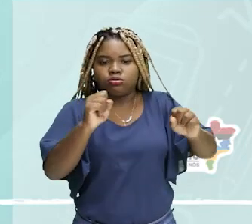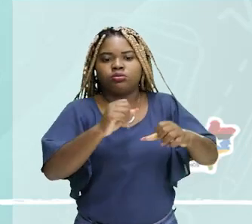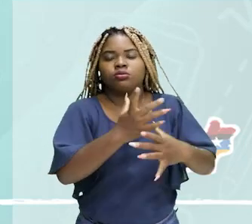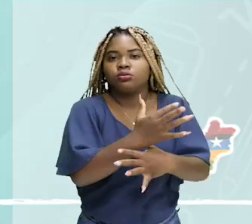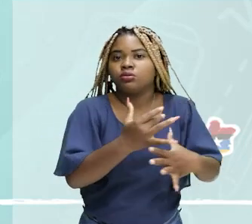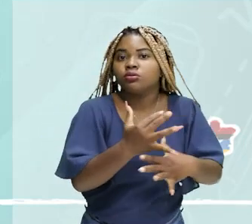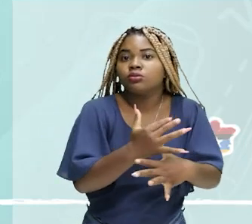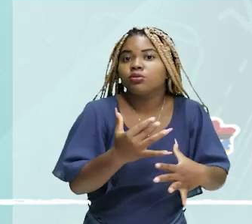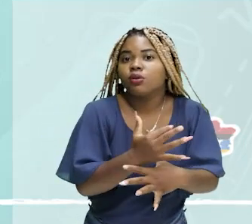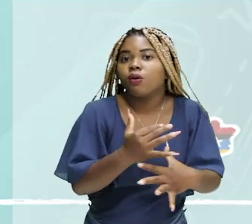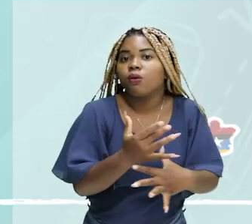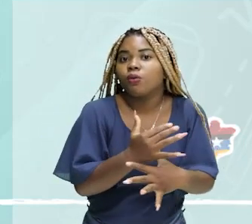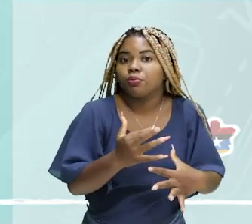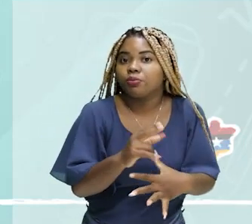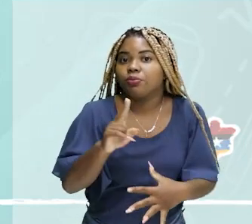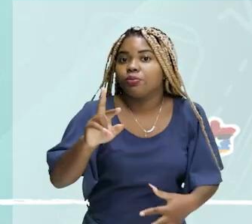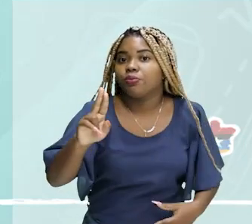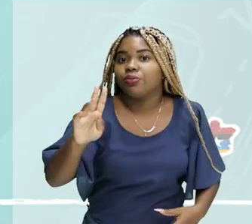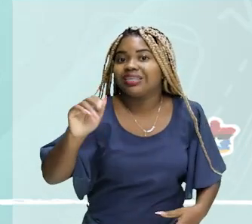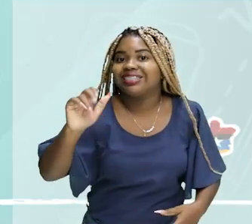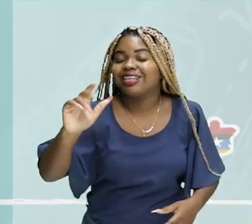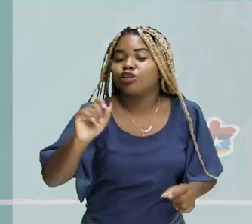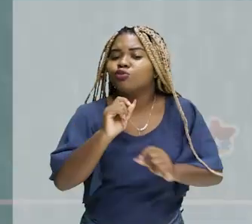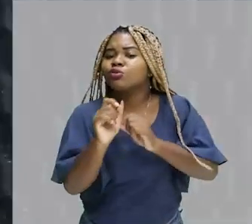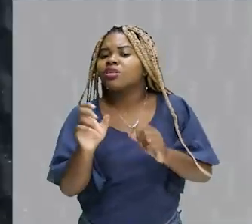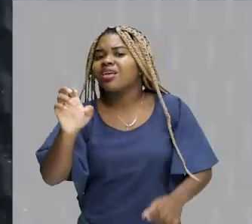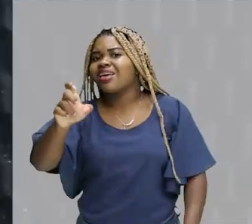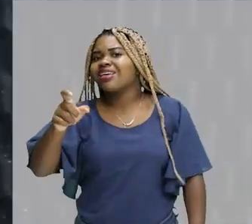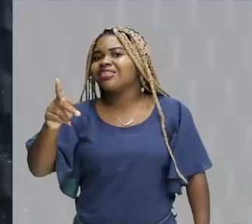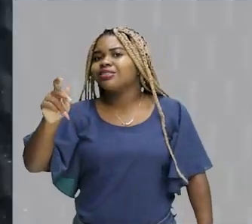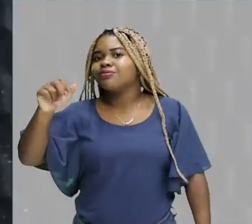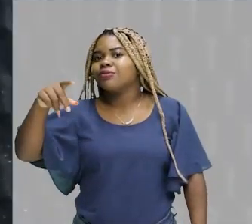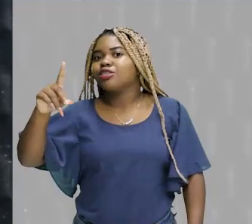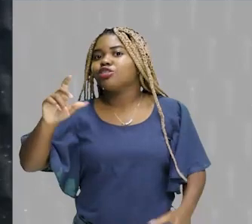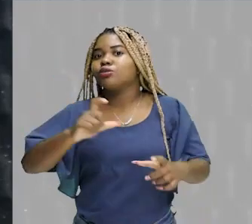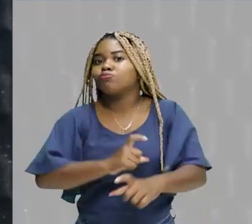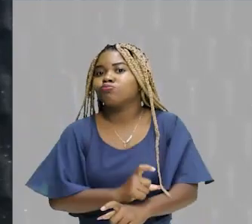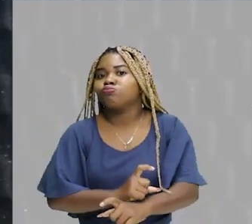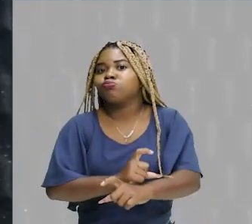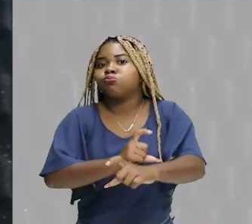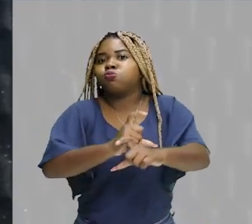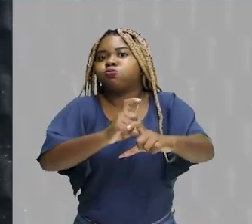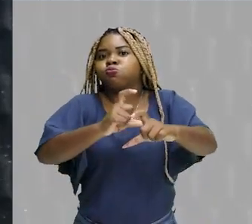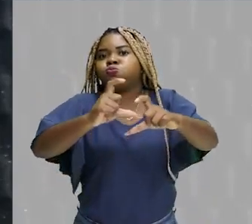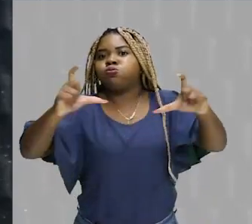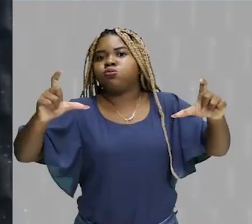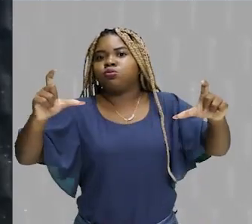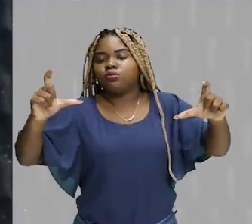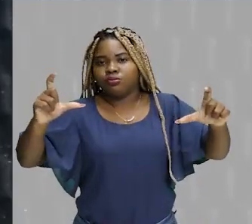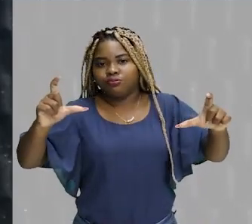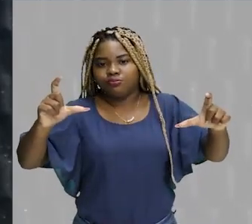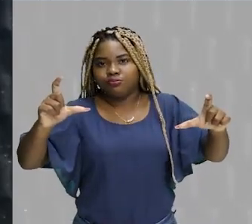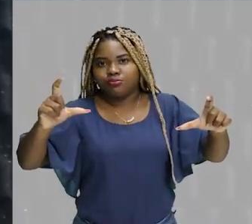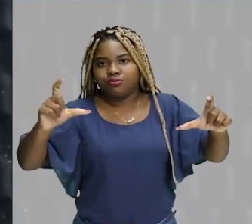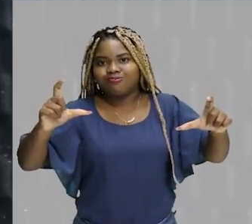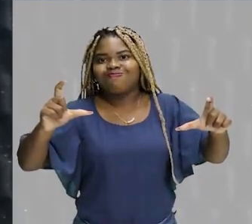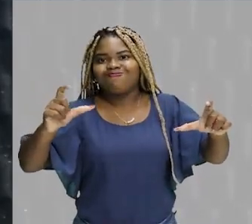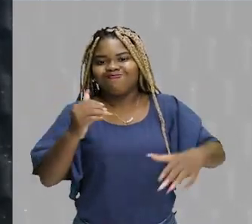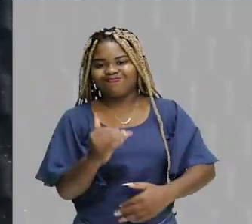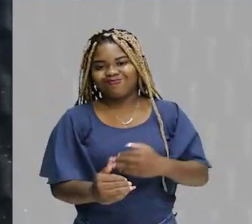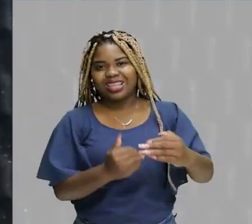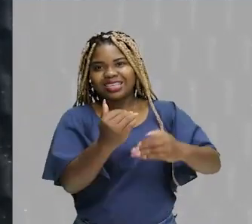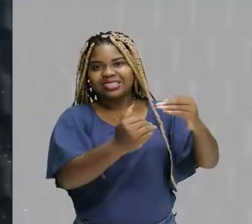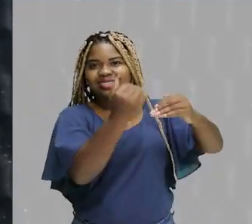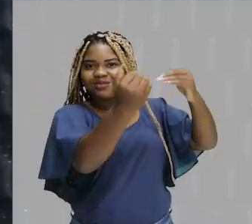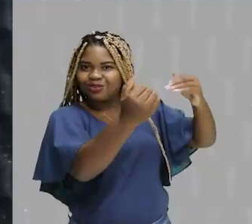que é expansão? O que é expandir? Expandir é fazer isso aqui, crescer. Expansão urbana, expansão